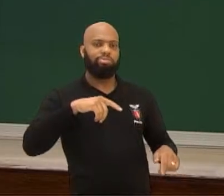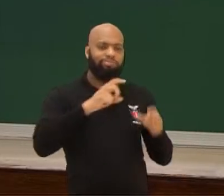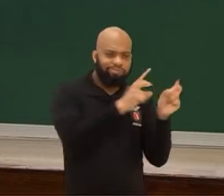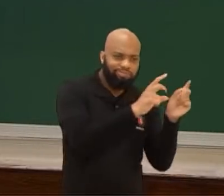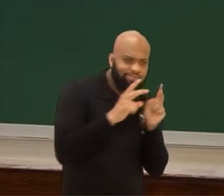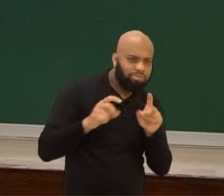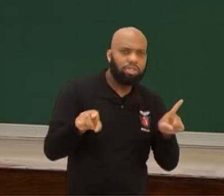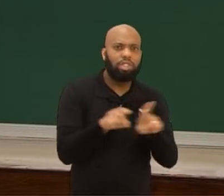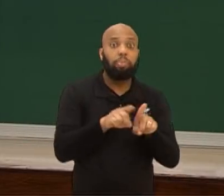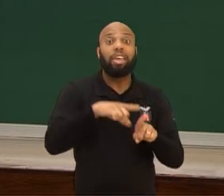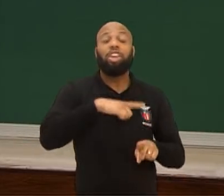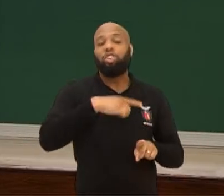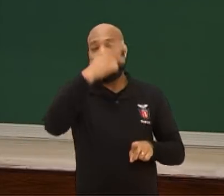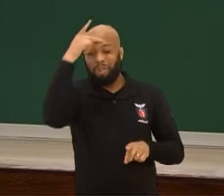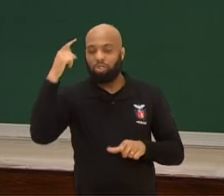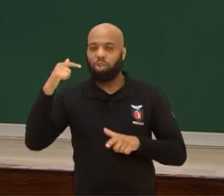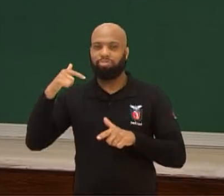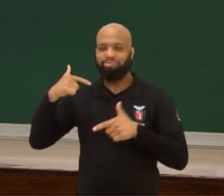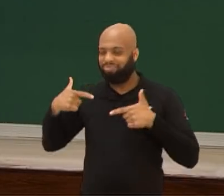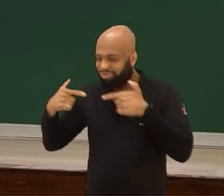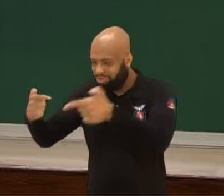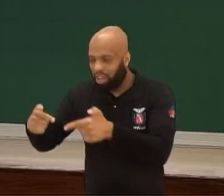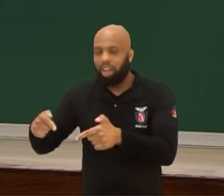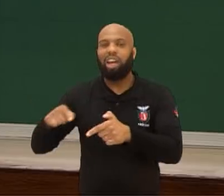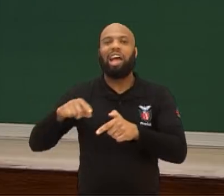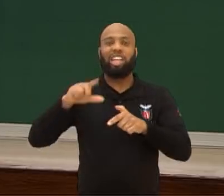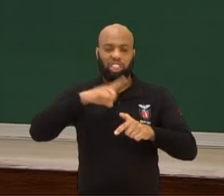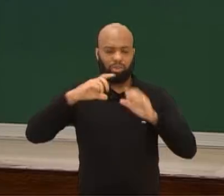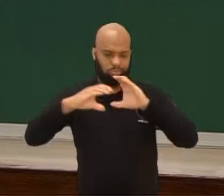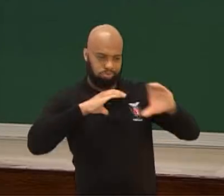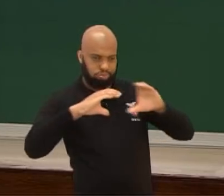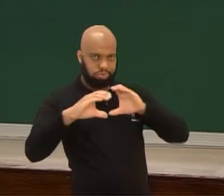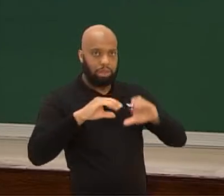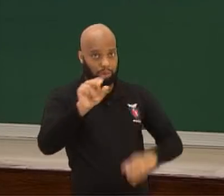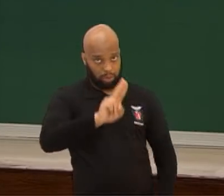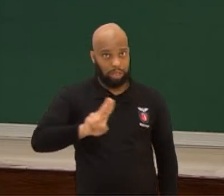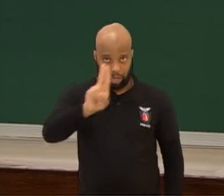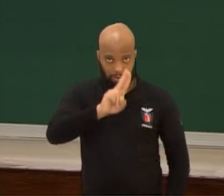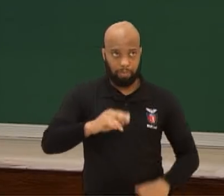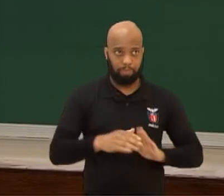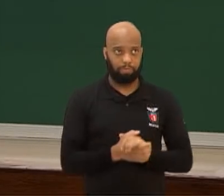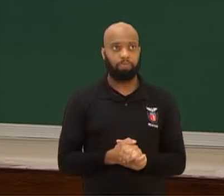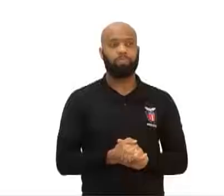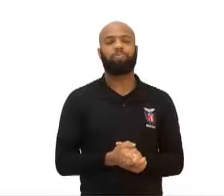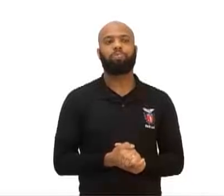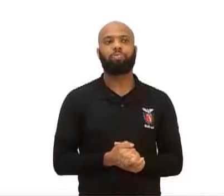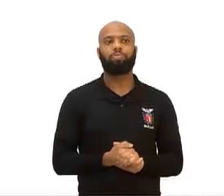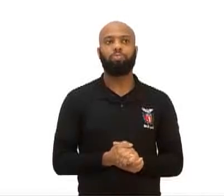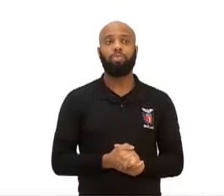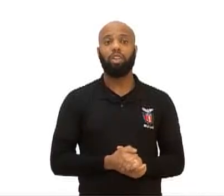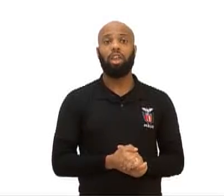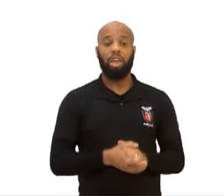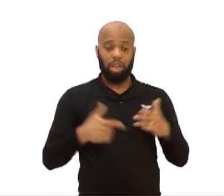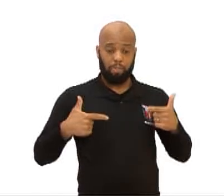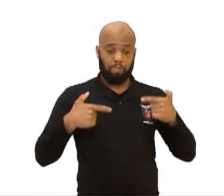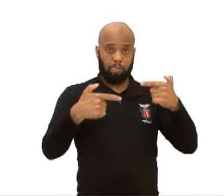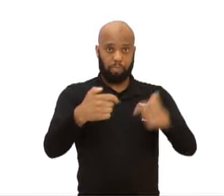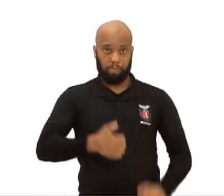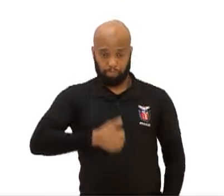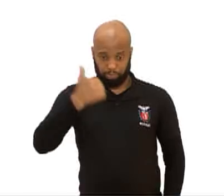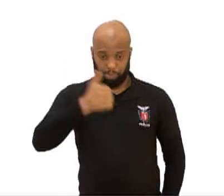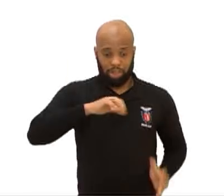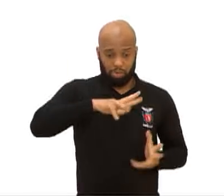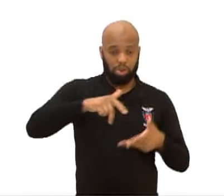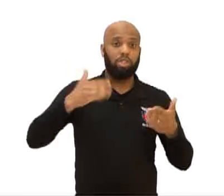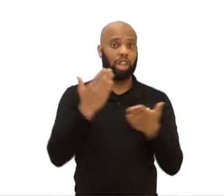pessoas que estavam em combate na guerra, como meio de comunicação entre eles. Com o fim da Primeira Guerra Mundial,